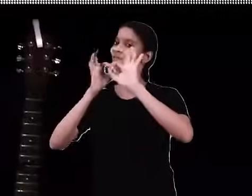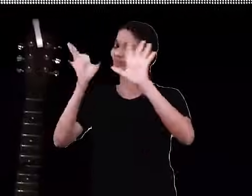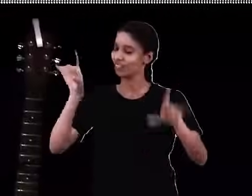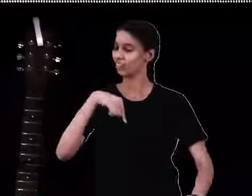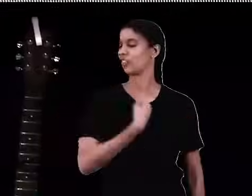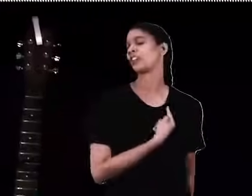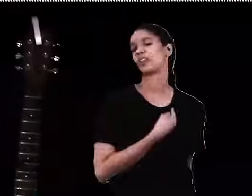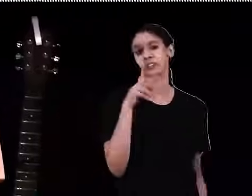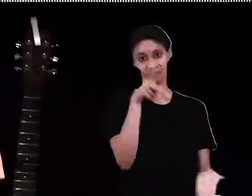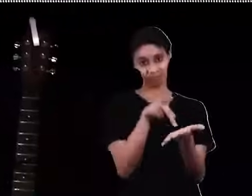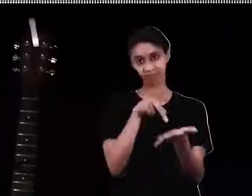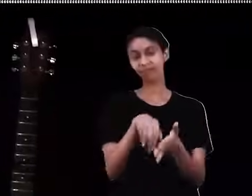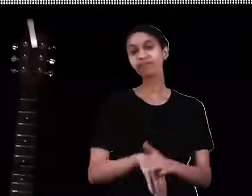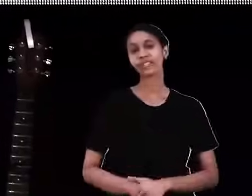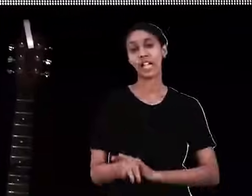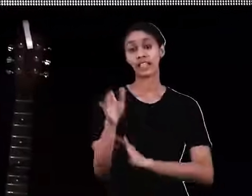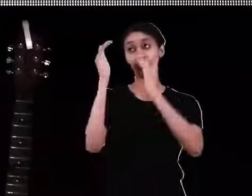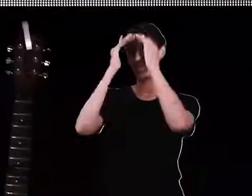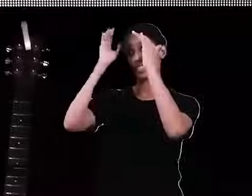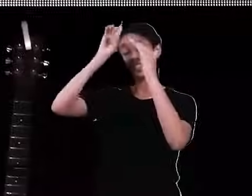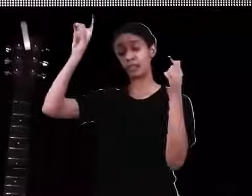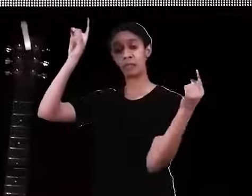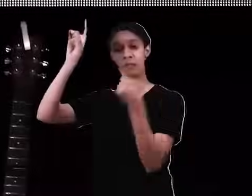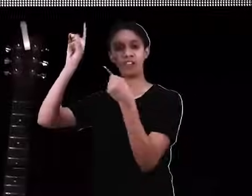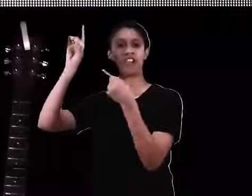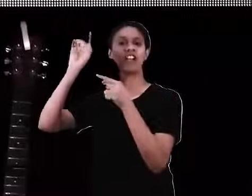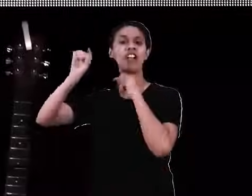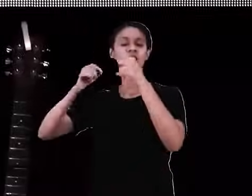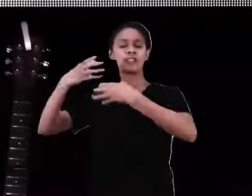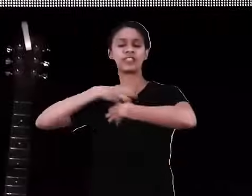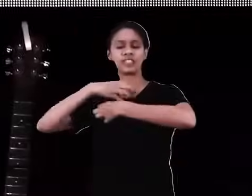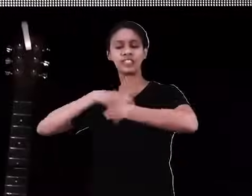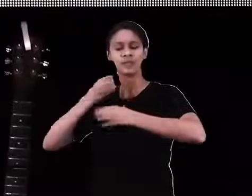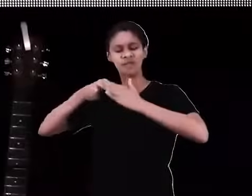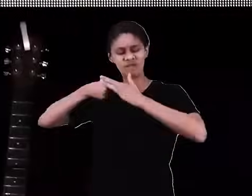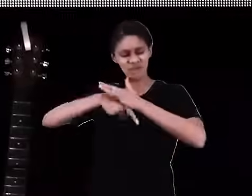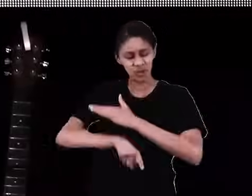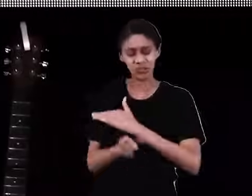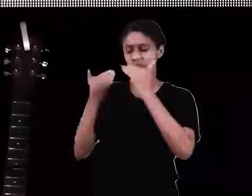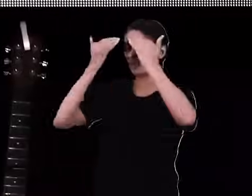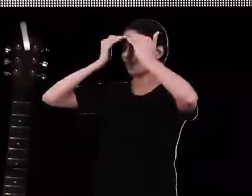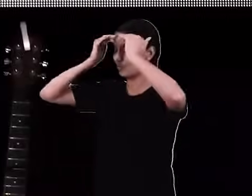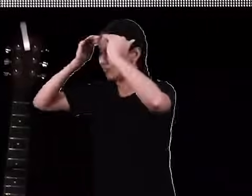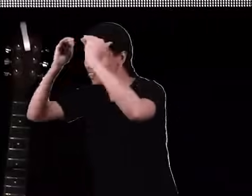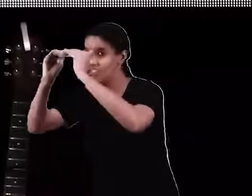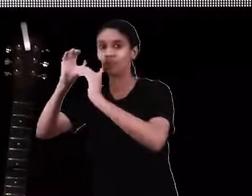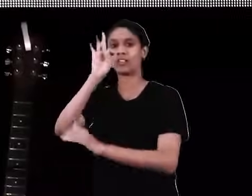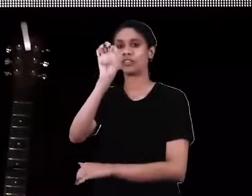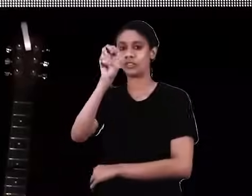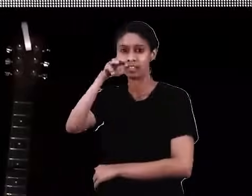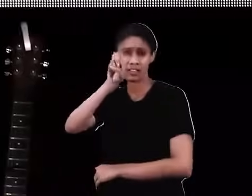gente? Temor ao Senhor. Se você não sabe o que é temor, o temor é um sentimento profundo de respeito.